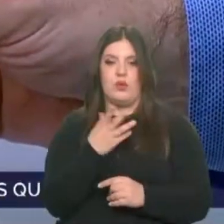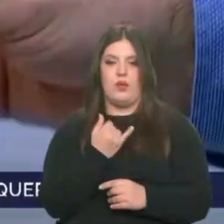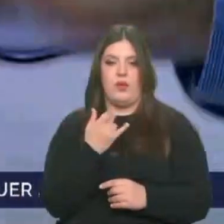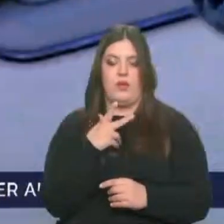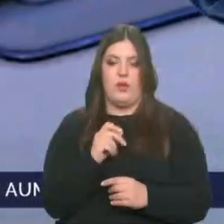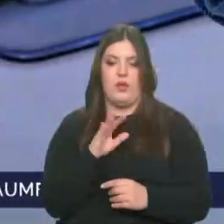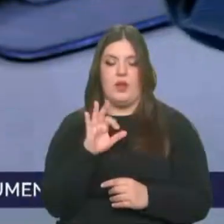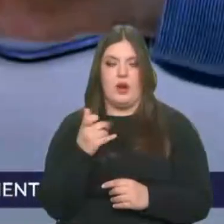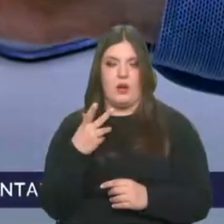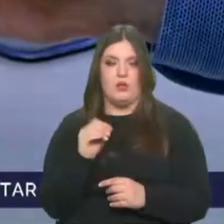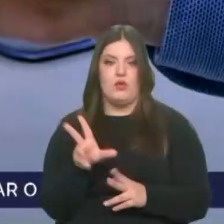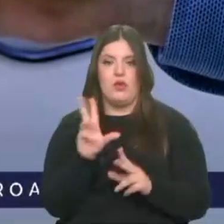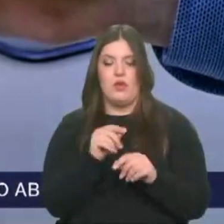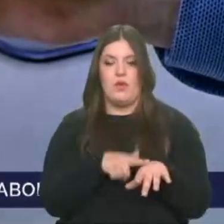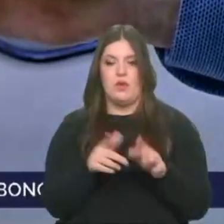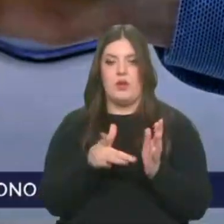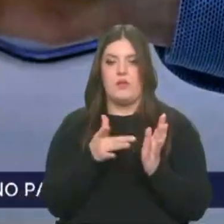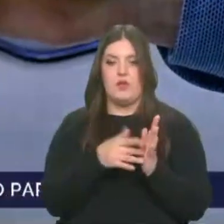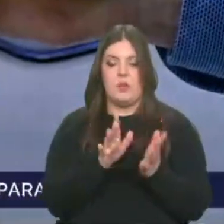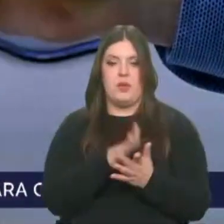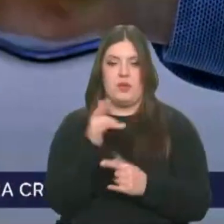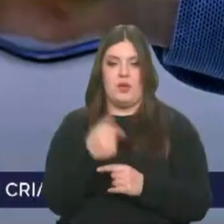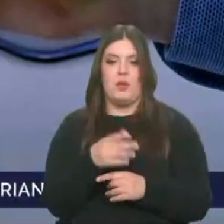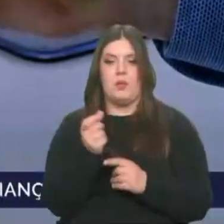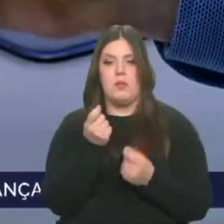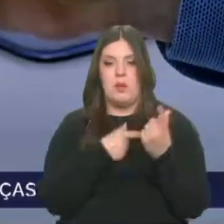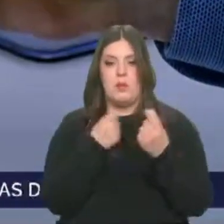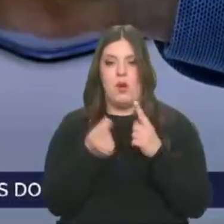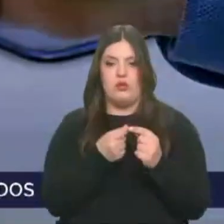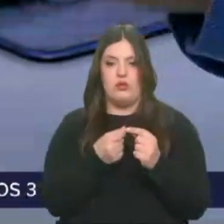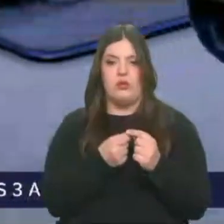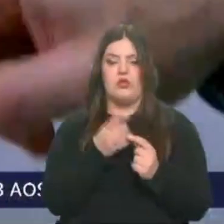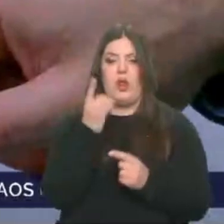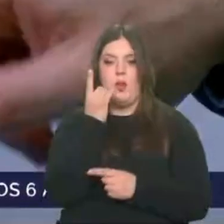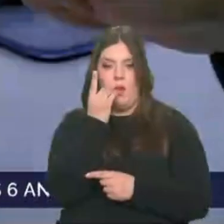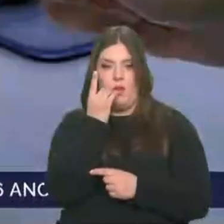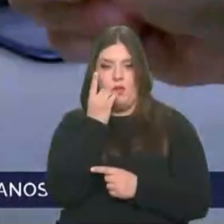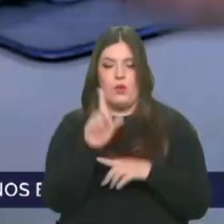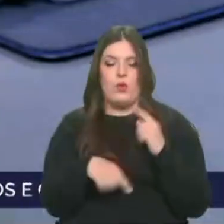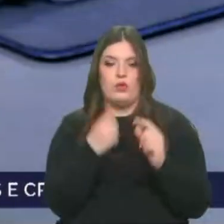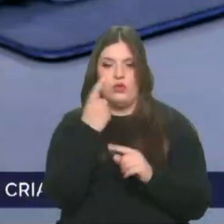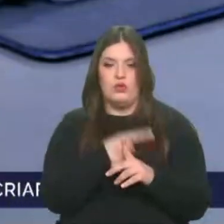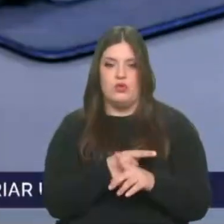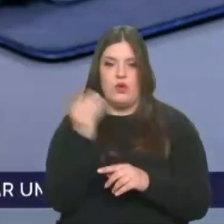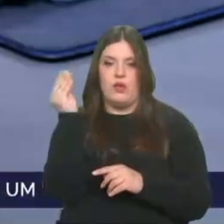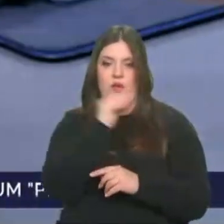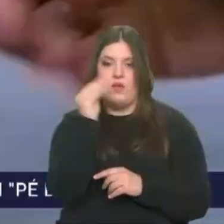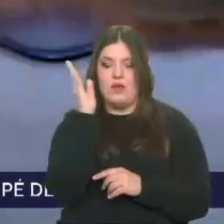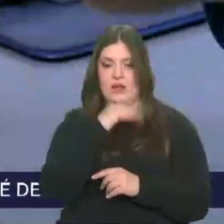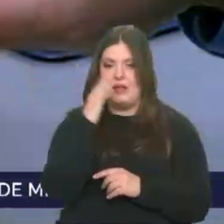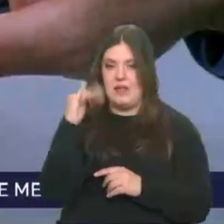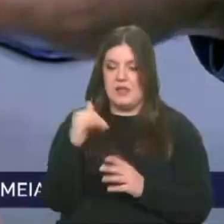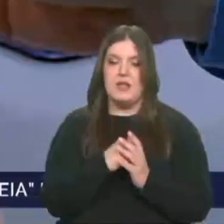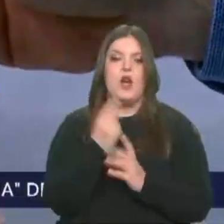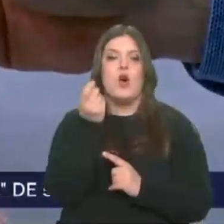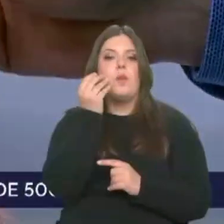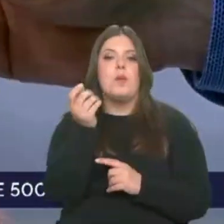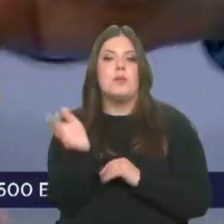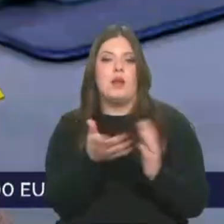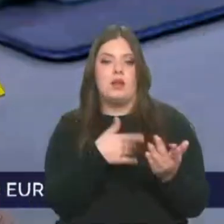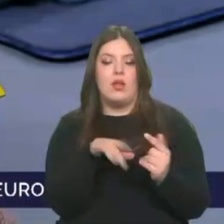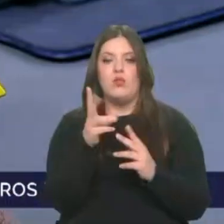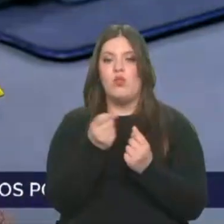Carlos Fiolhais, a nova edição revista e aumentada de Pipocas com Telemóvel e outras histórias da falsa ciência, como é que é